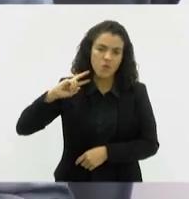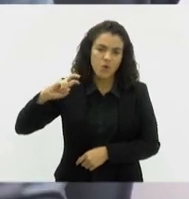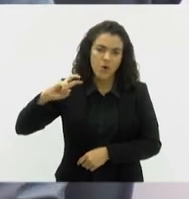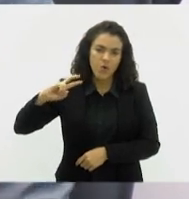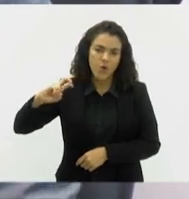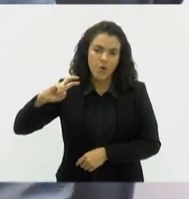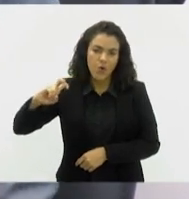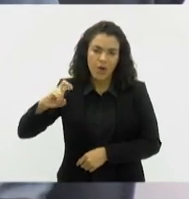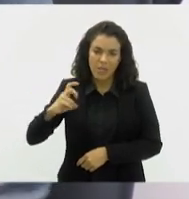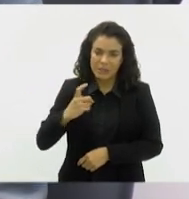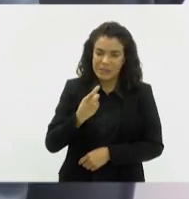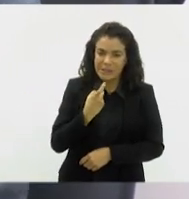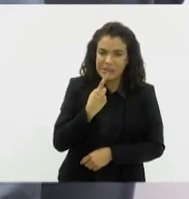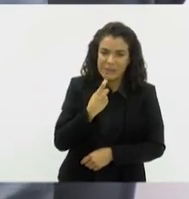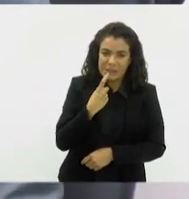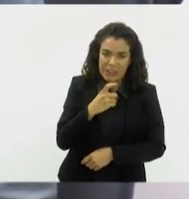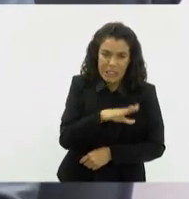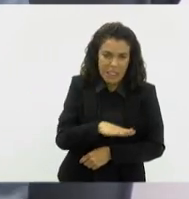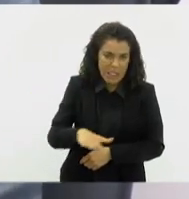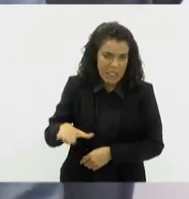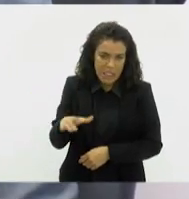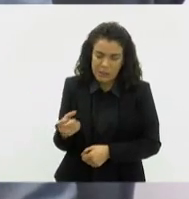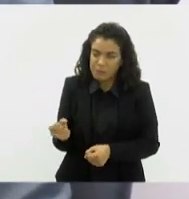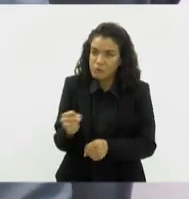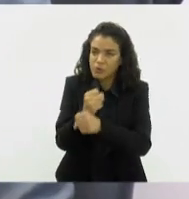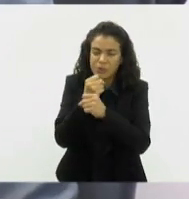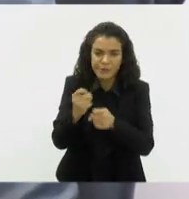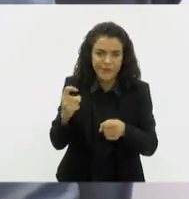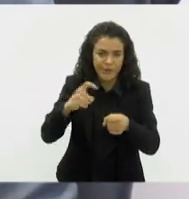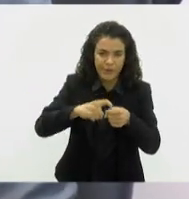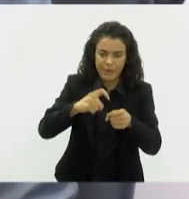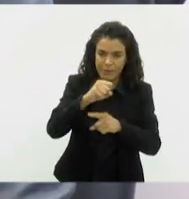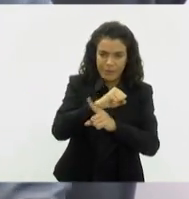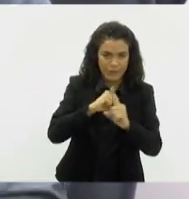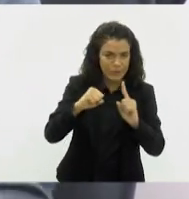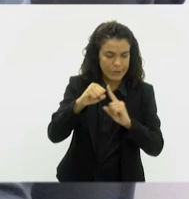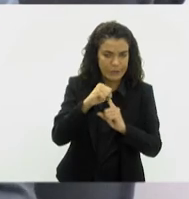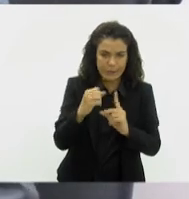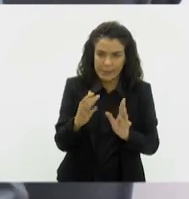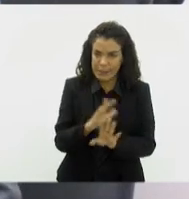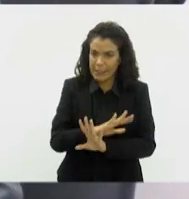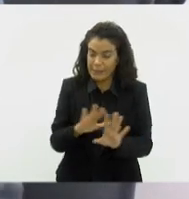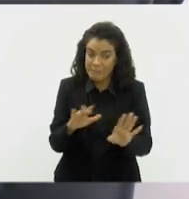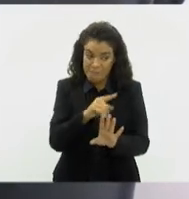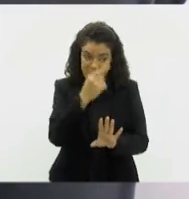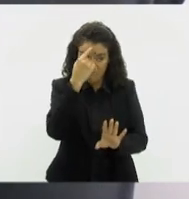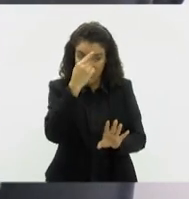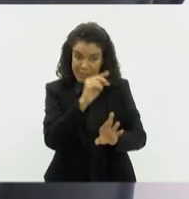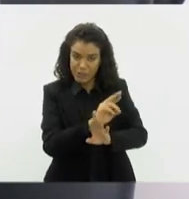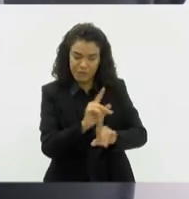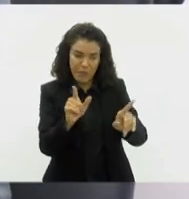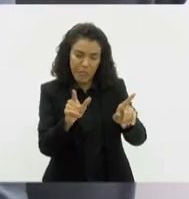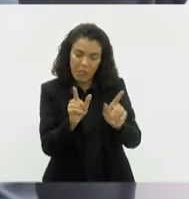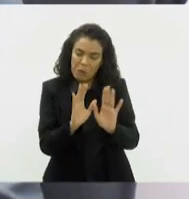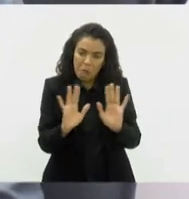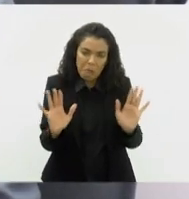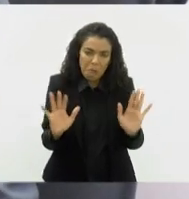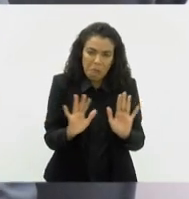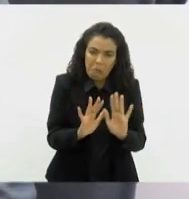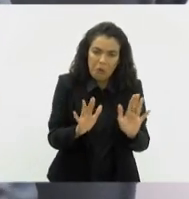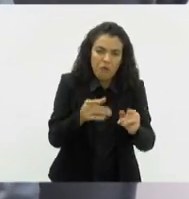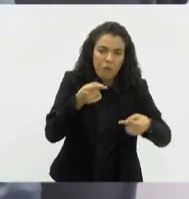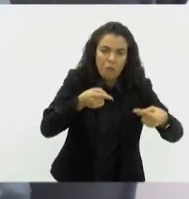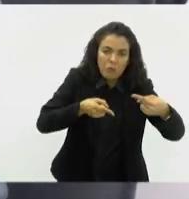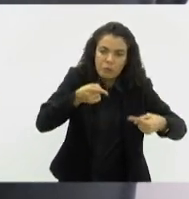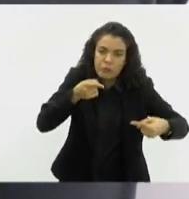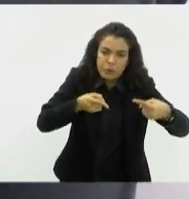ele vai se ressocializar nunca. Mas isso é uma outra interpretação, que sei que Vossa Excelência pensa diferente, mas também não nos cabe aqui fazer esses juízos de